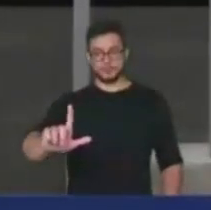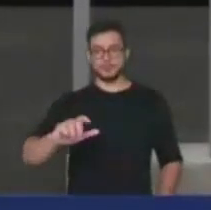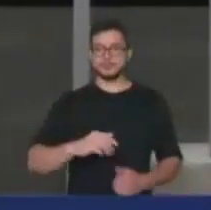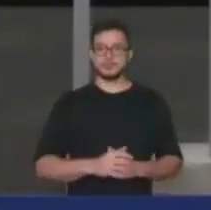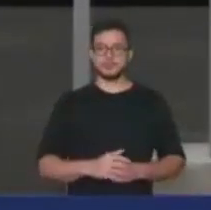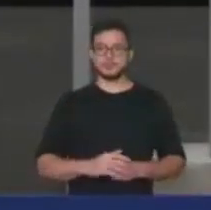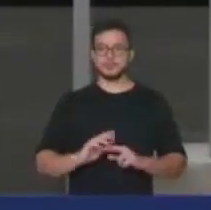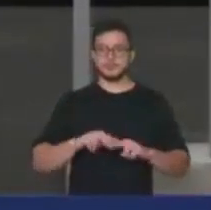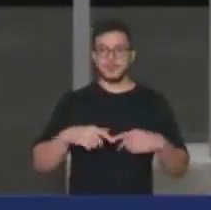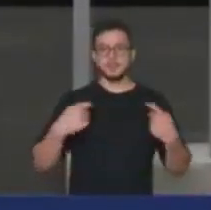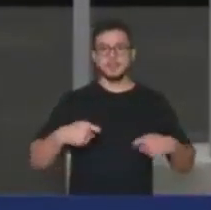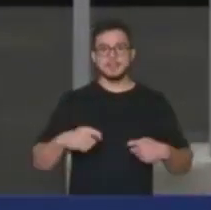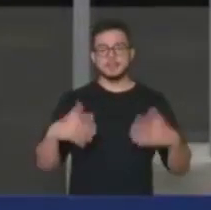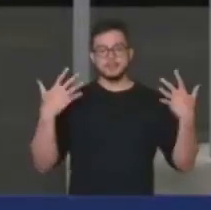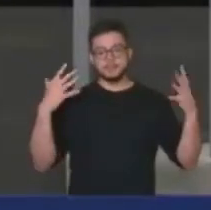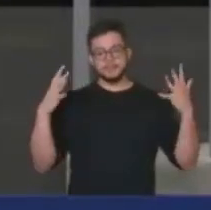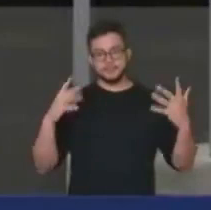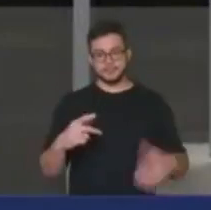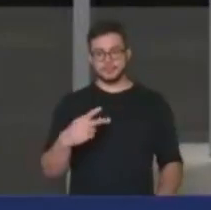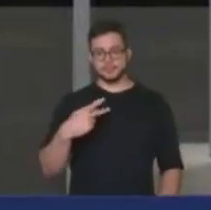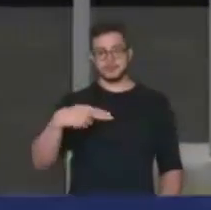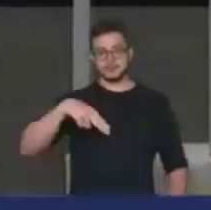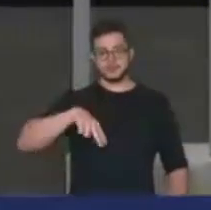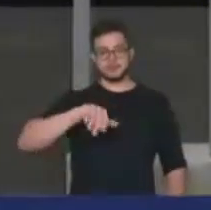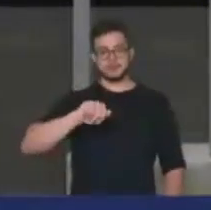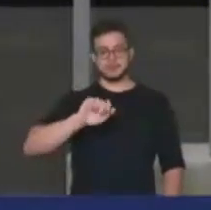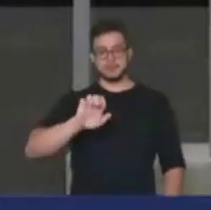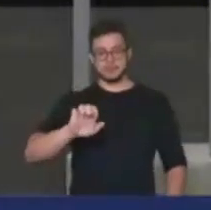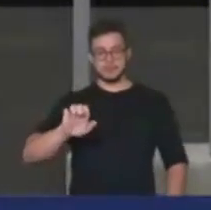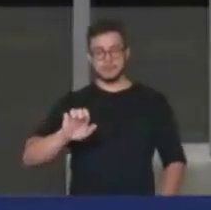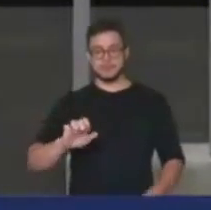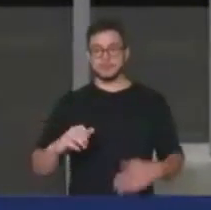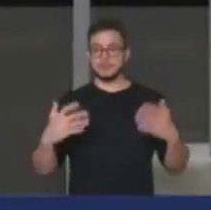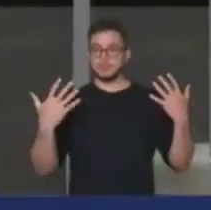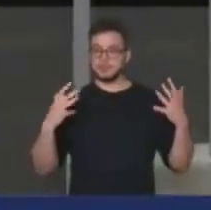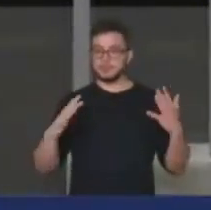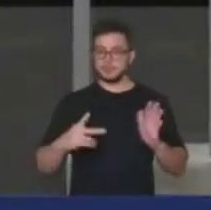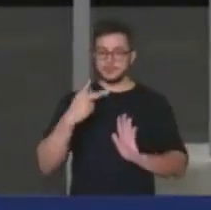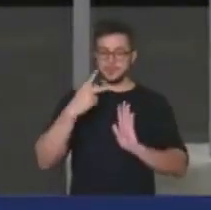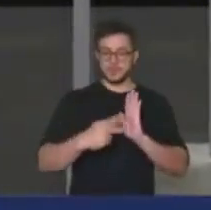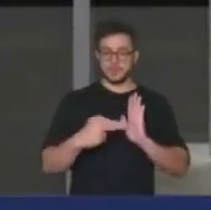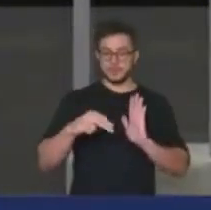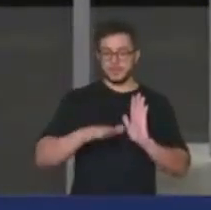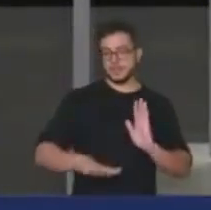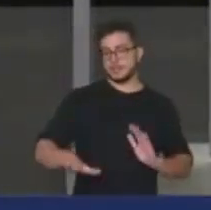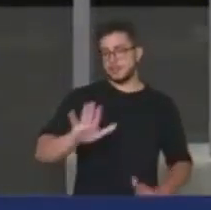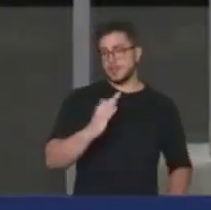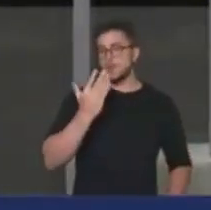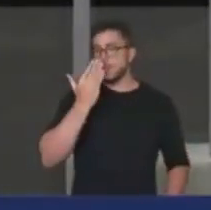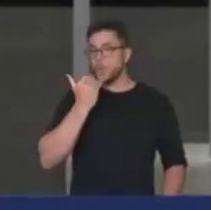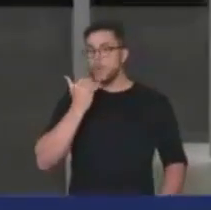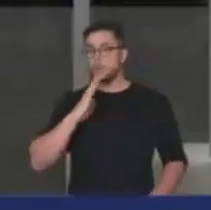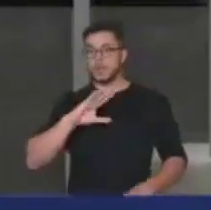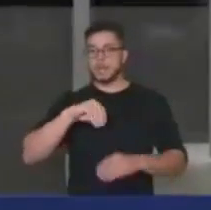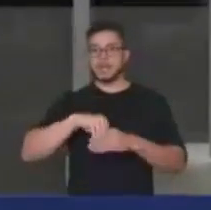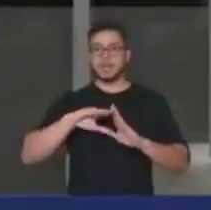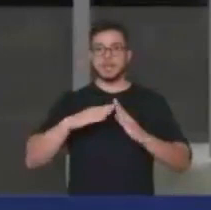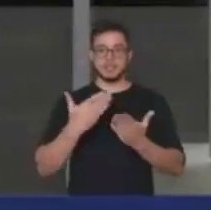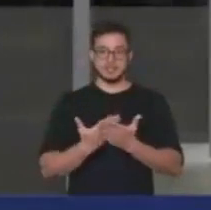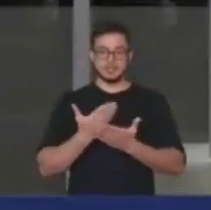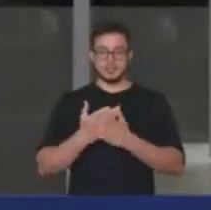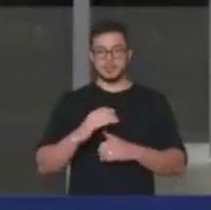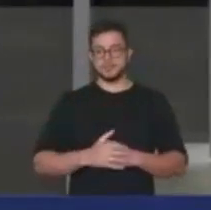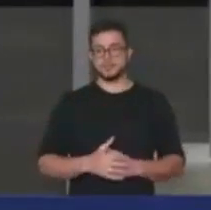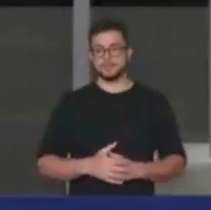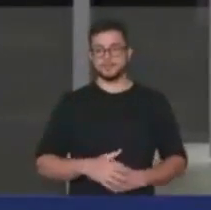PNAE, Programa Nacional de Alimentação Escolar. Minas Gerais, 150 milhões a mais para